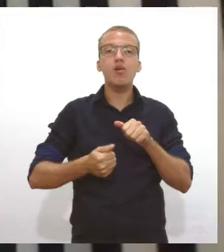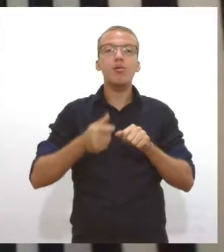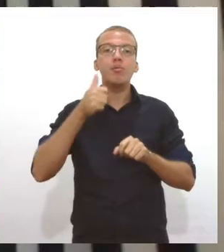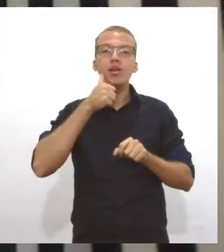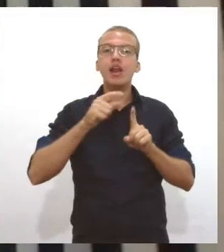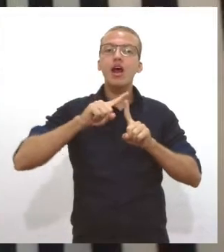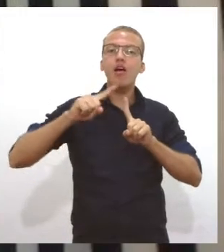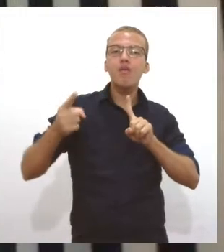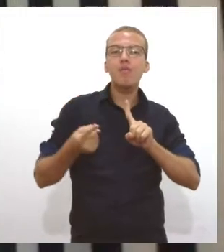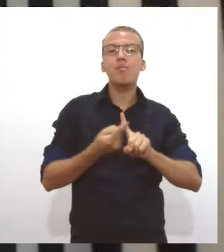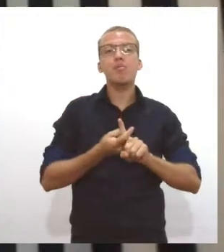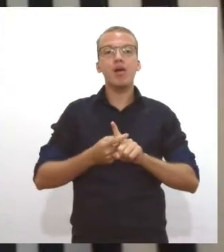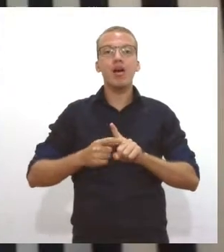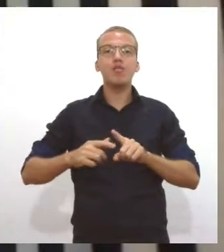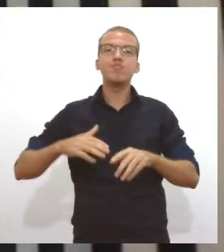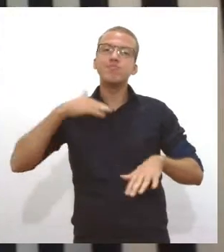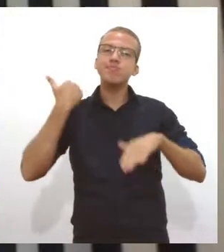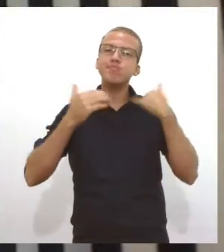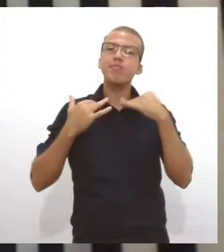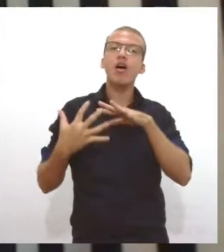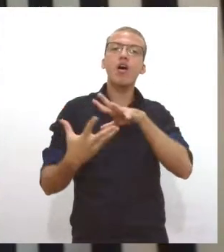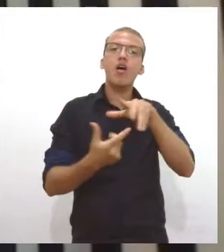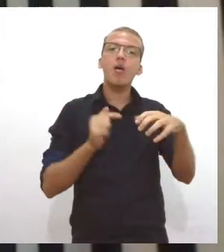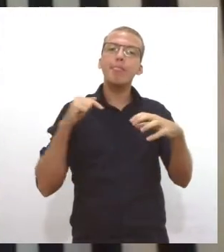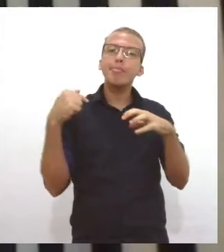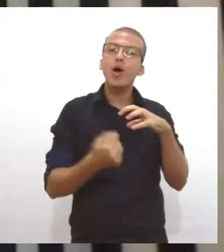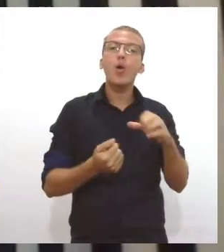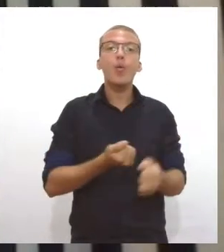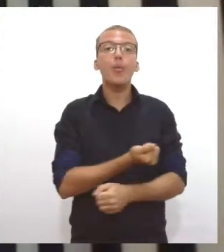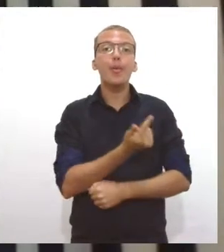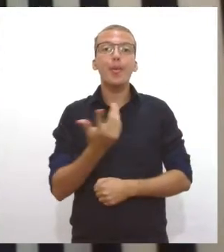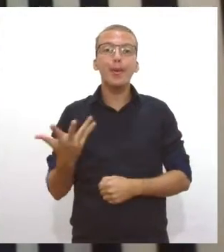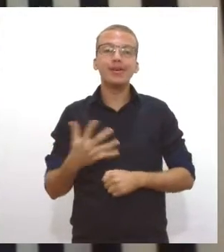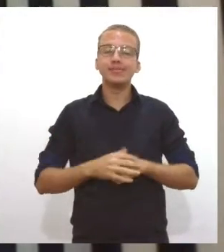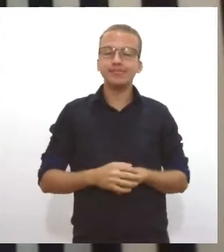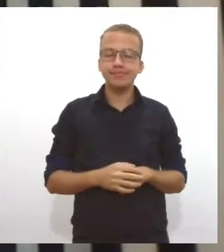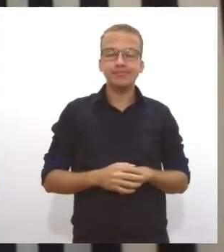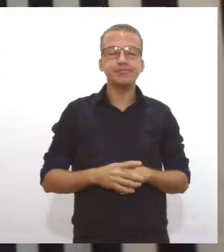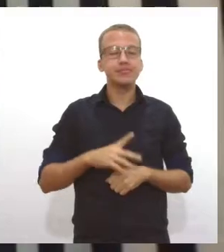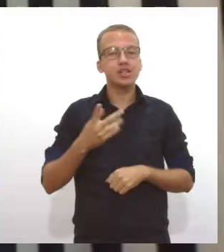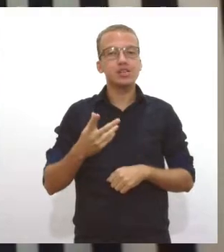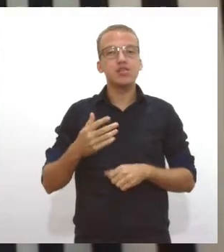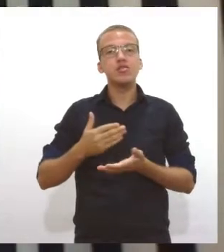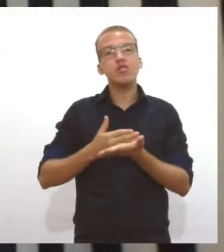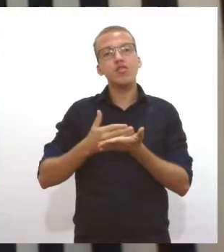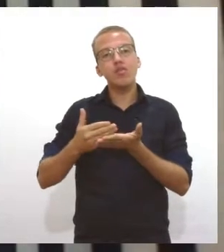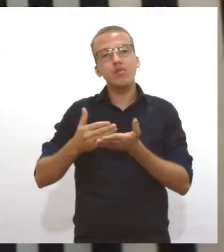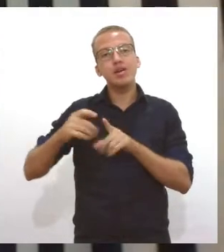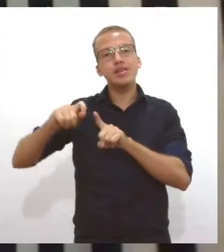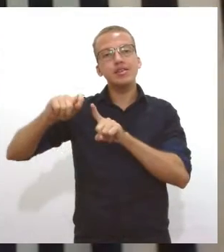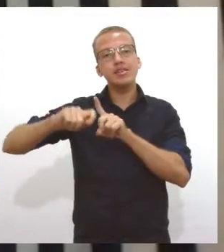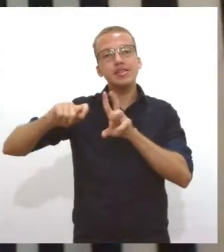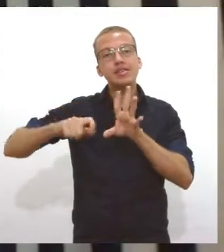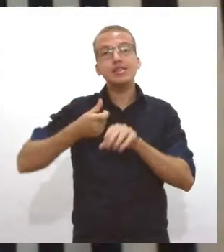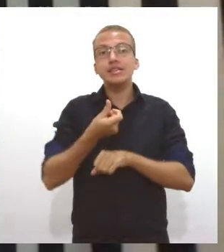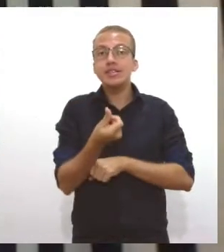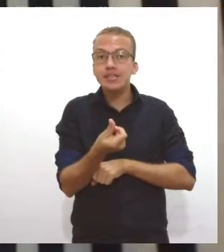nos primeiros seis meses de 2020 no início da pandemia de todas as grávidas que morreram no mundo